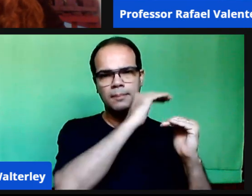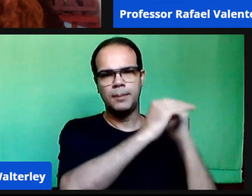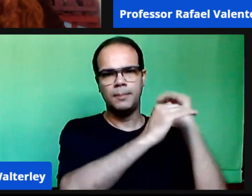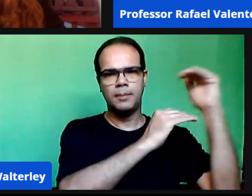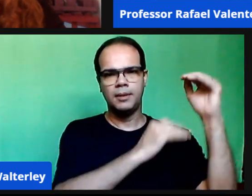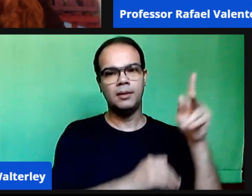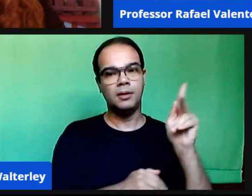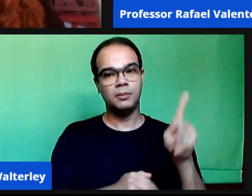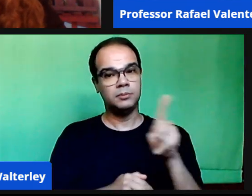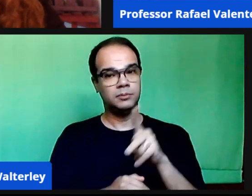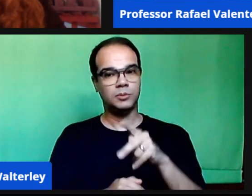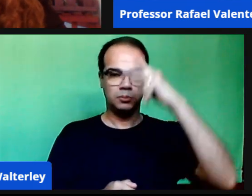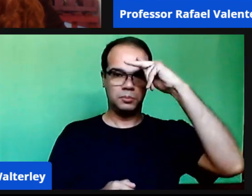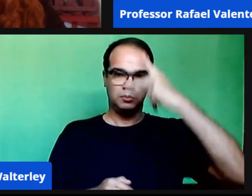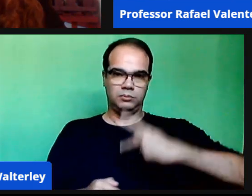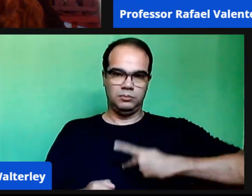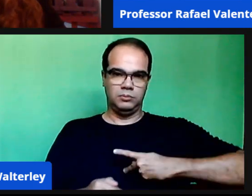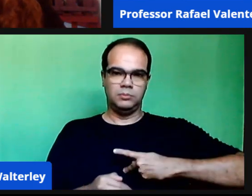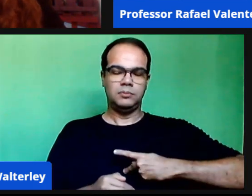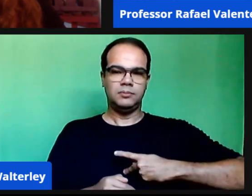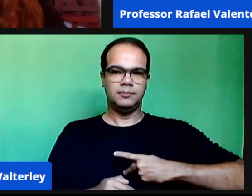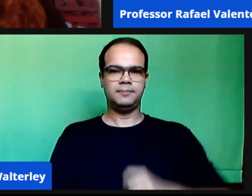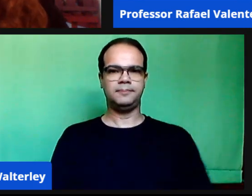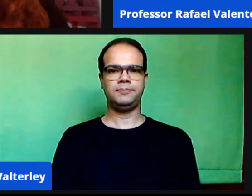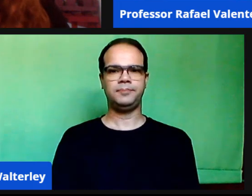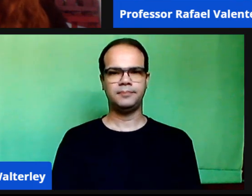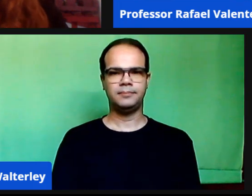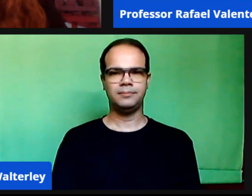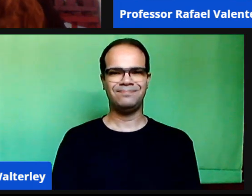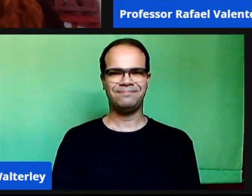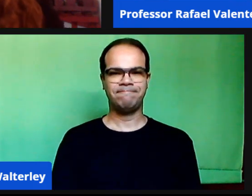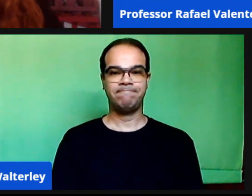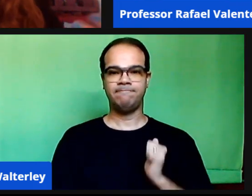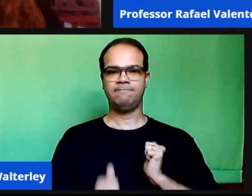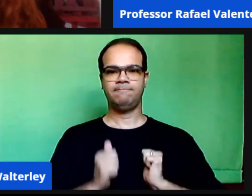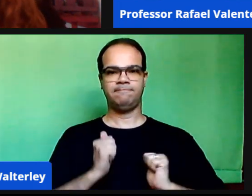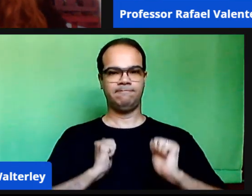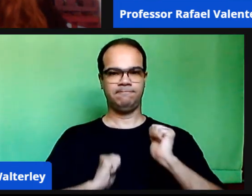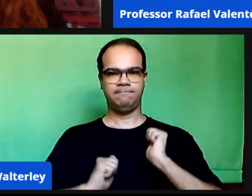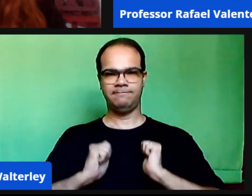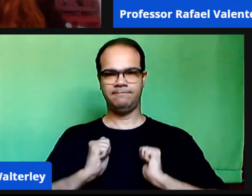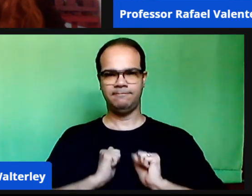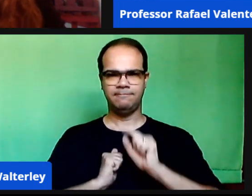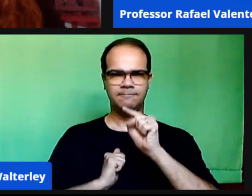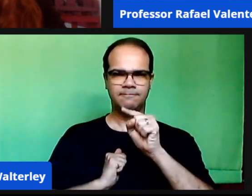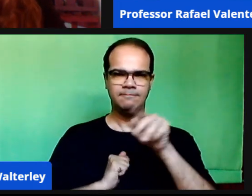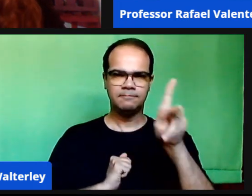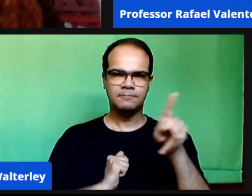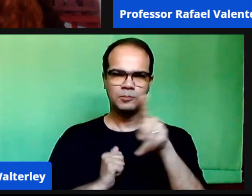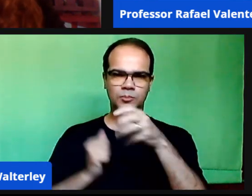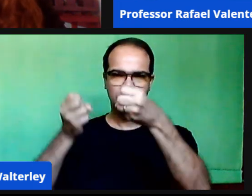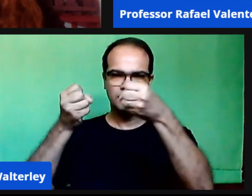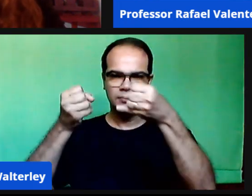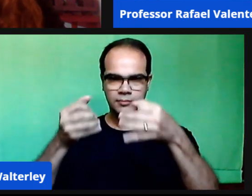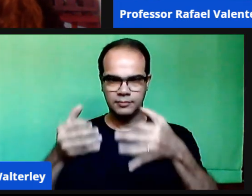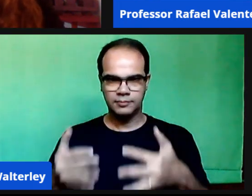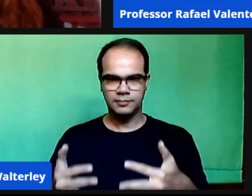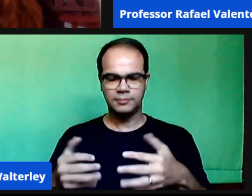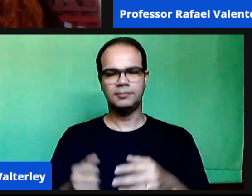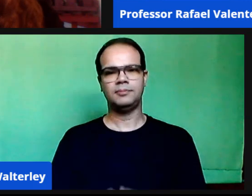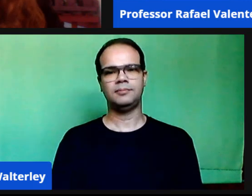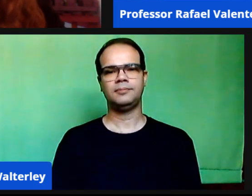enquanto pessoas. Muito obrigado, professora. Estamos ansiosos, tá? Deixo a palavra com você agora. Muito obrigado.